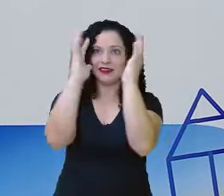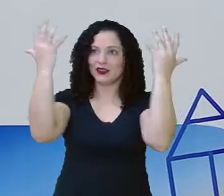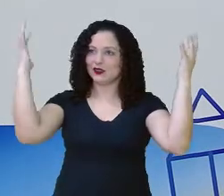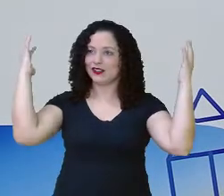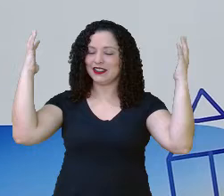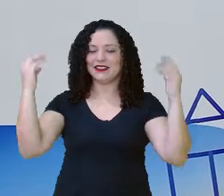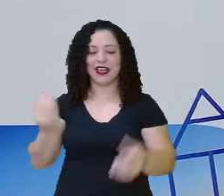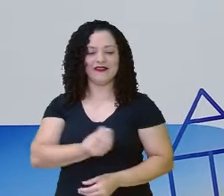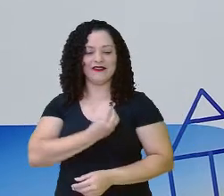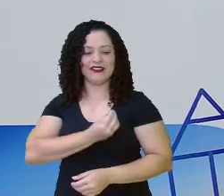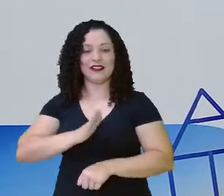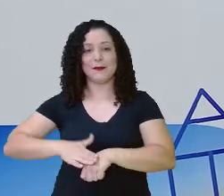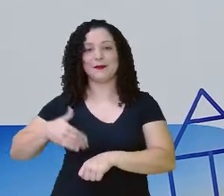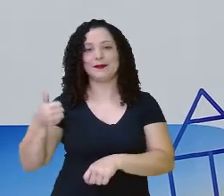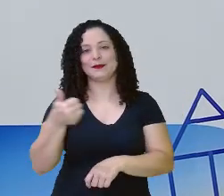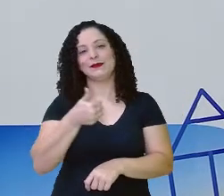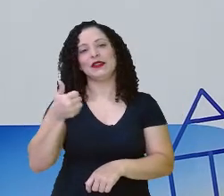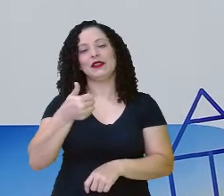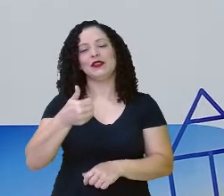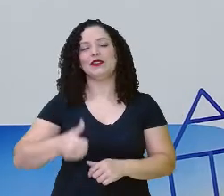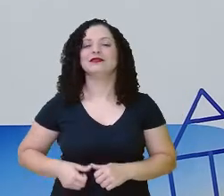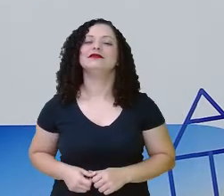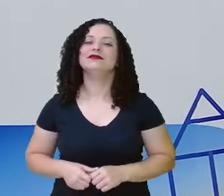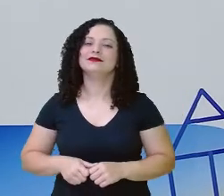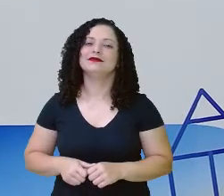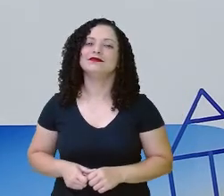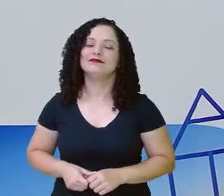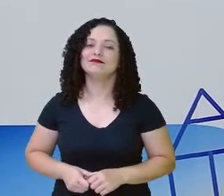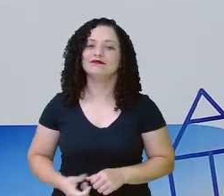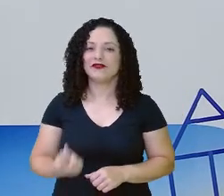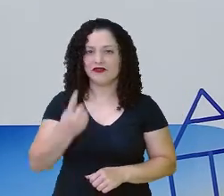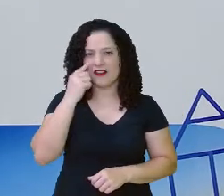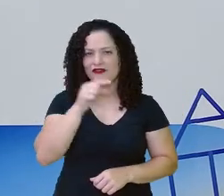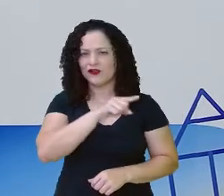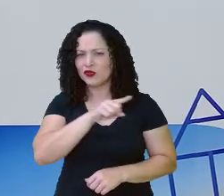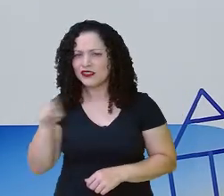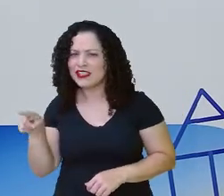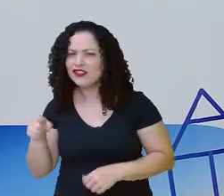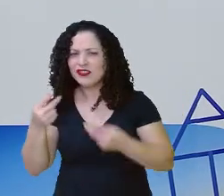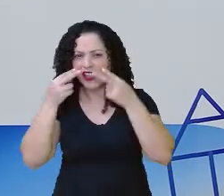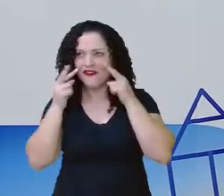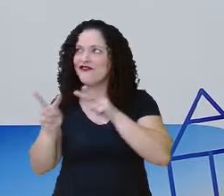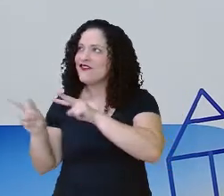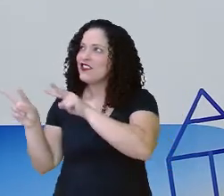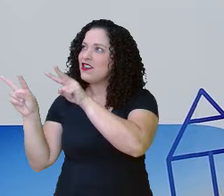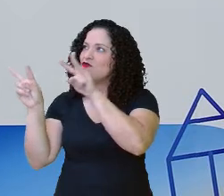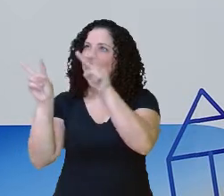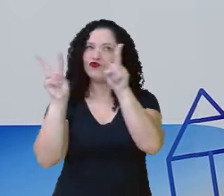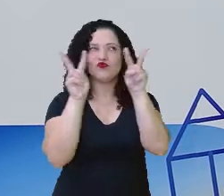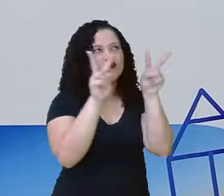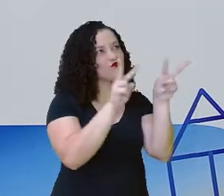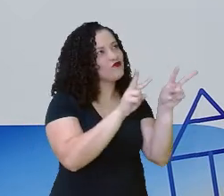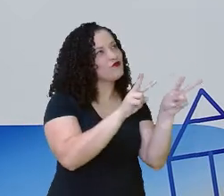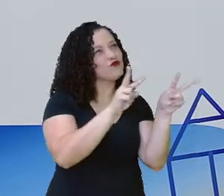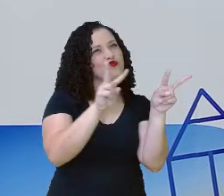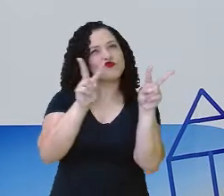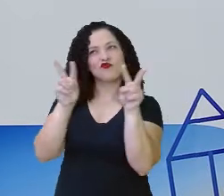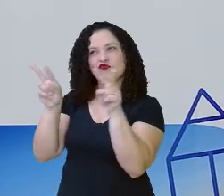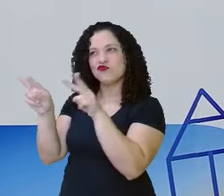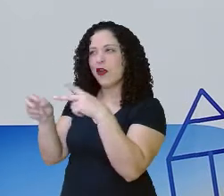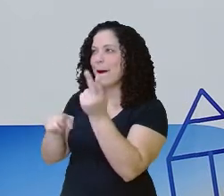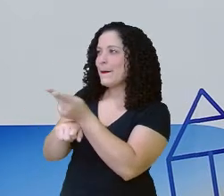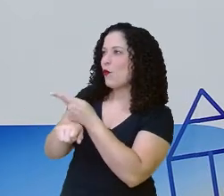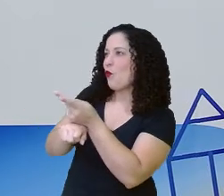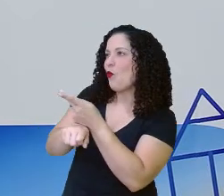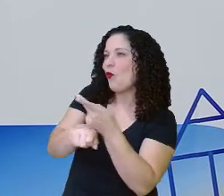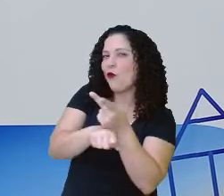pensar na qualidade de vida. Estou vendo aí que vocês estão olhando ainda para a casa de vocês, né, buscando aí o que é que tem de